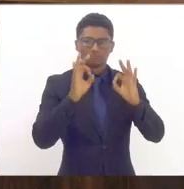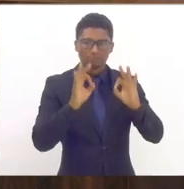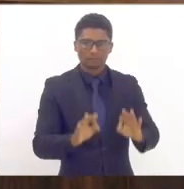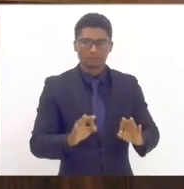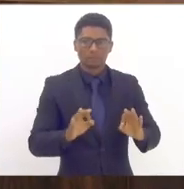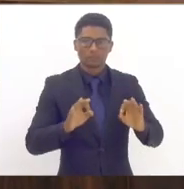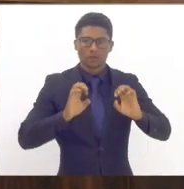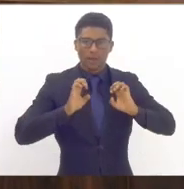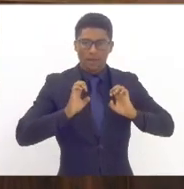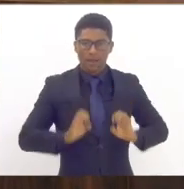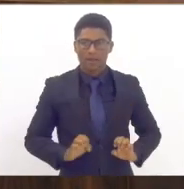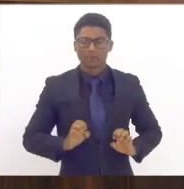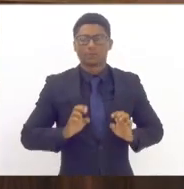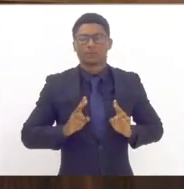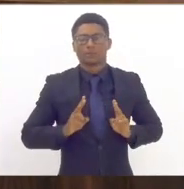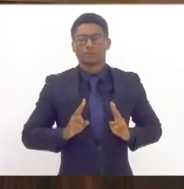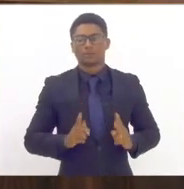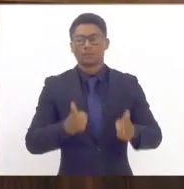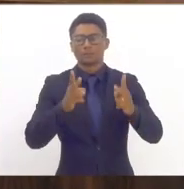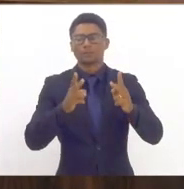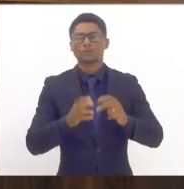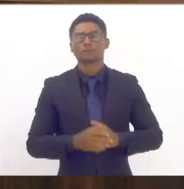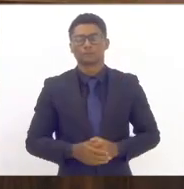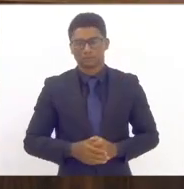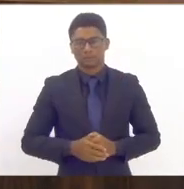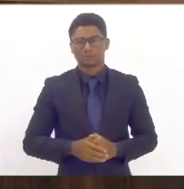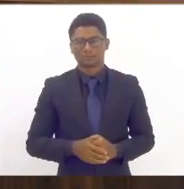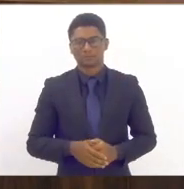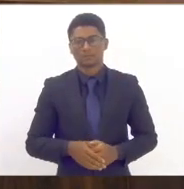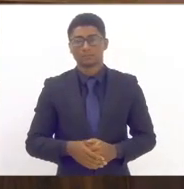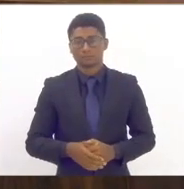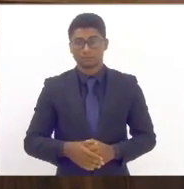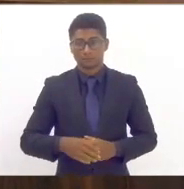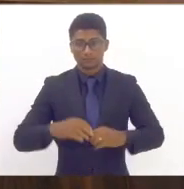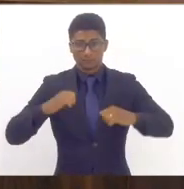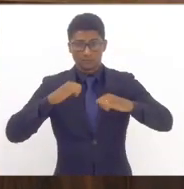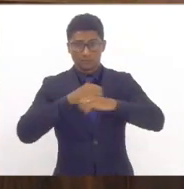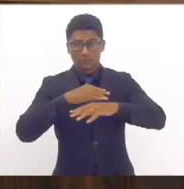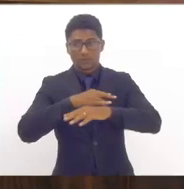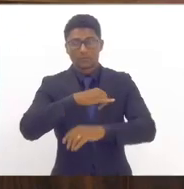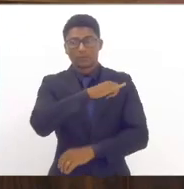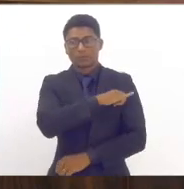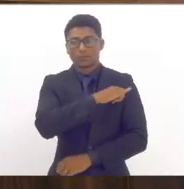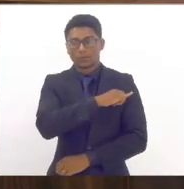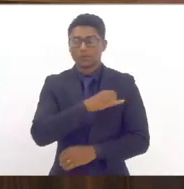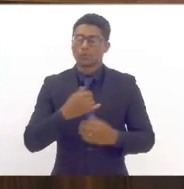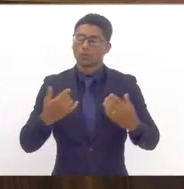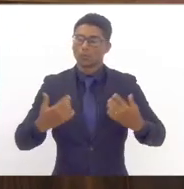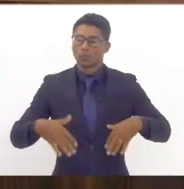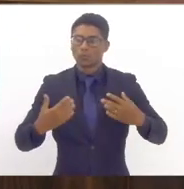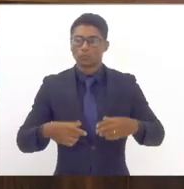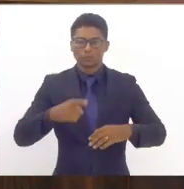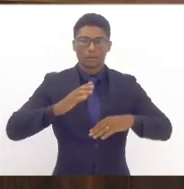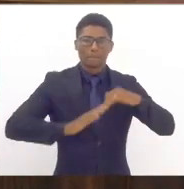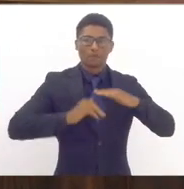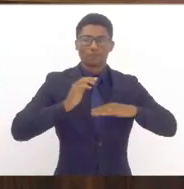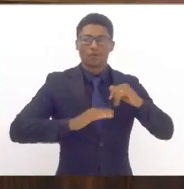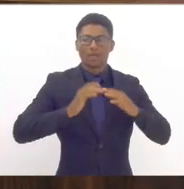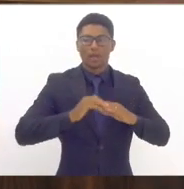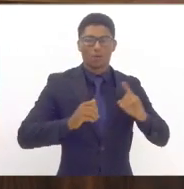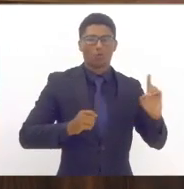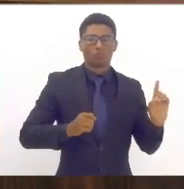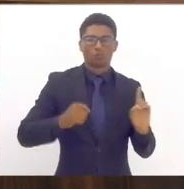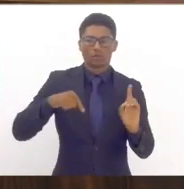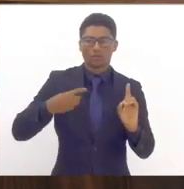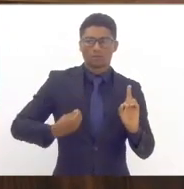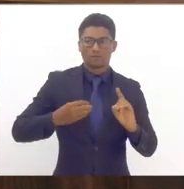ética e, sobretudo, com dignidade. Para a cidade do Rio, é um presente ter um profissional do seu quilate. Para